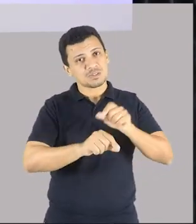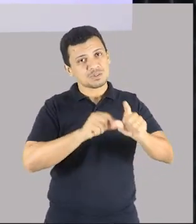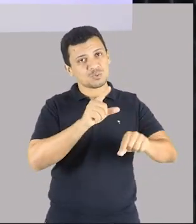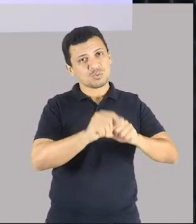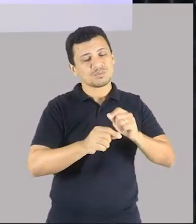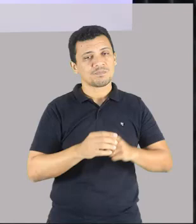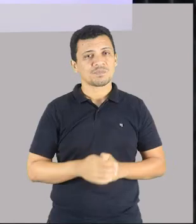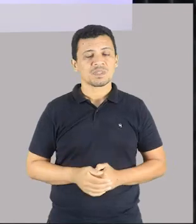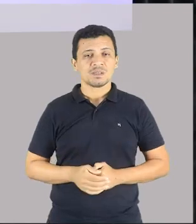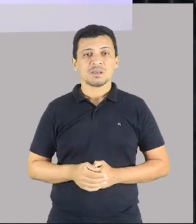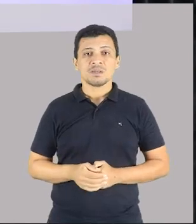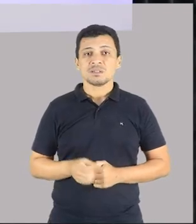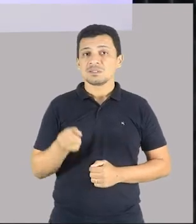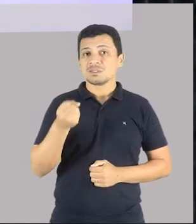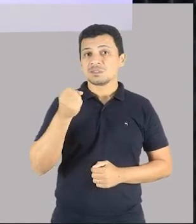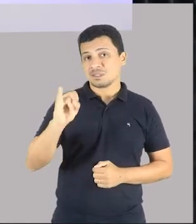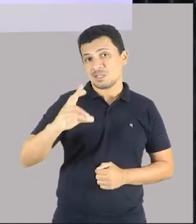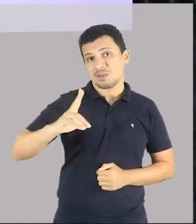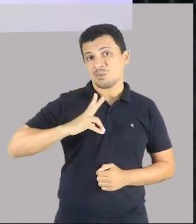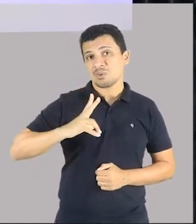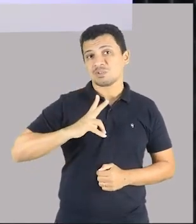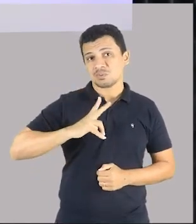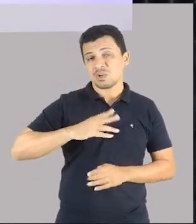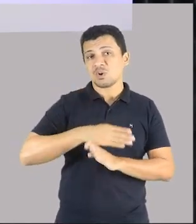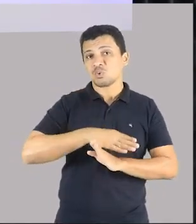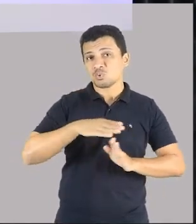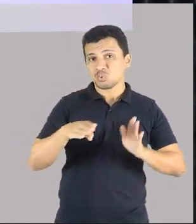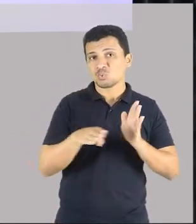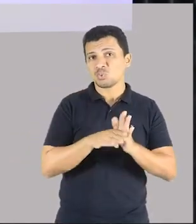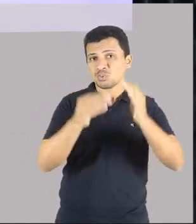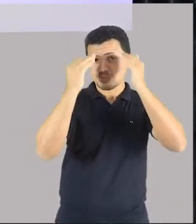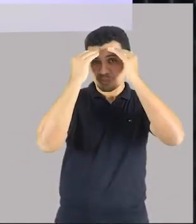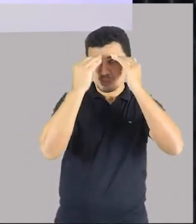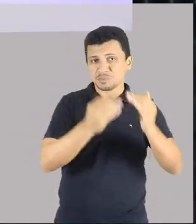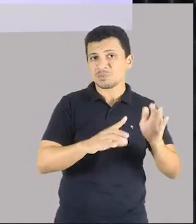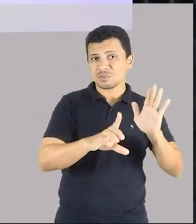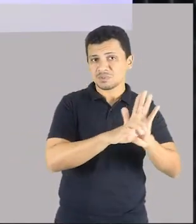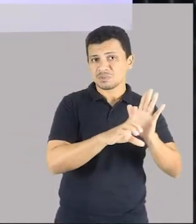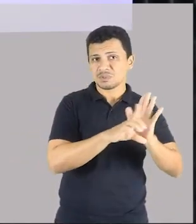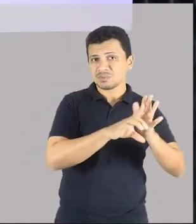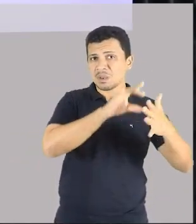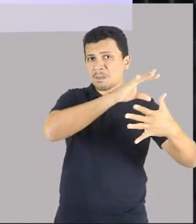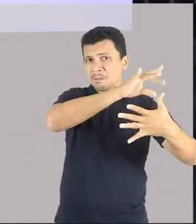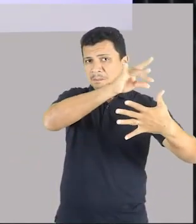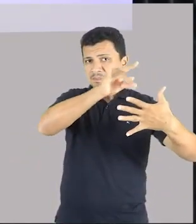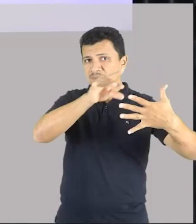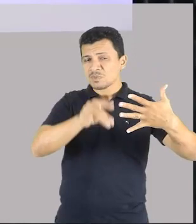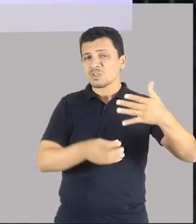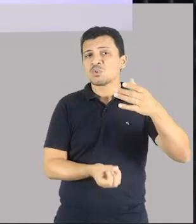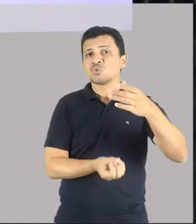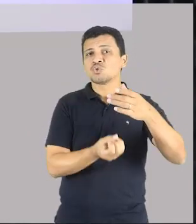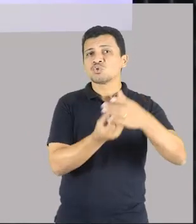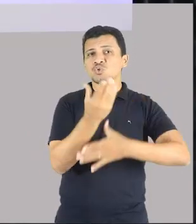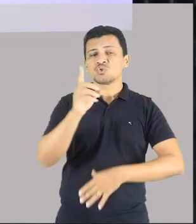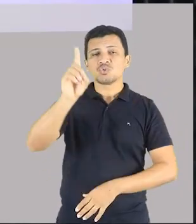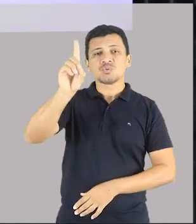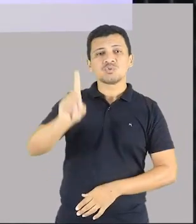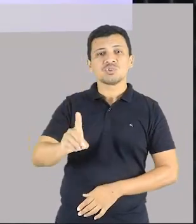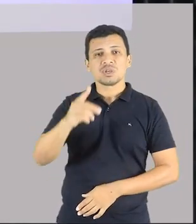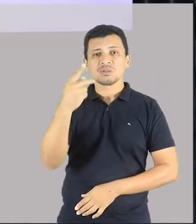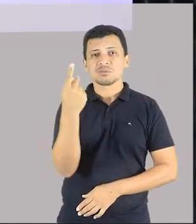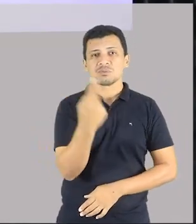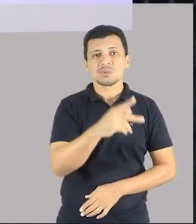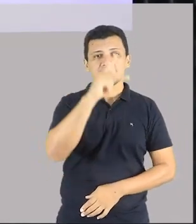Caso o particular cumpra todos os requisitos estabelecidos na lei, nasce para ele um direito